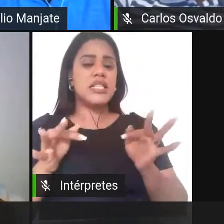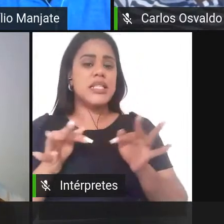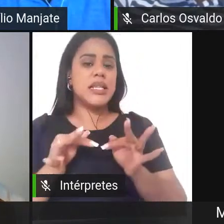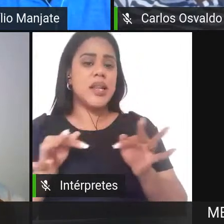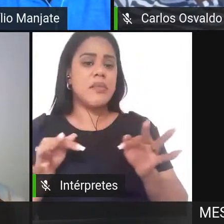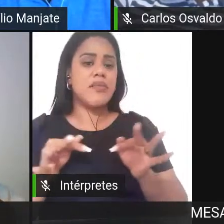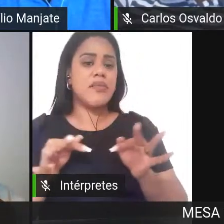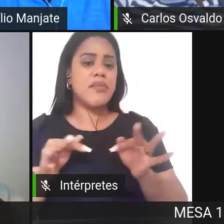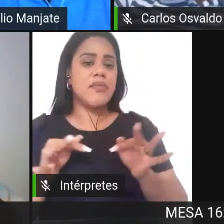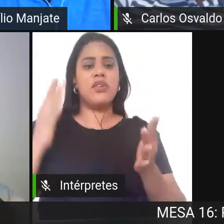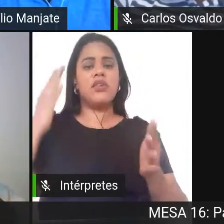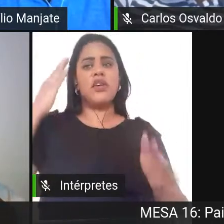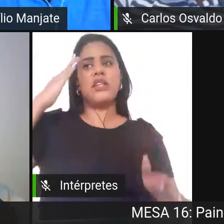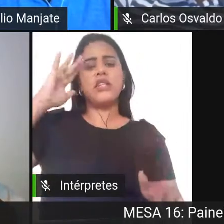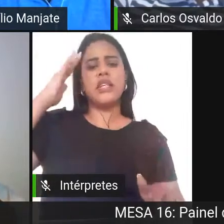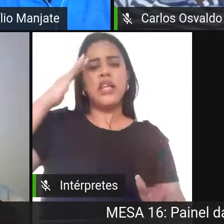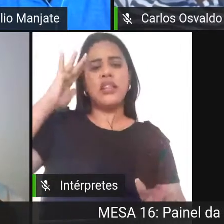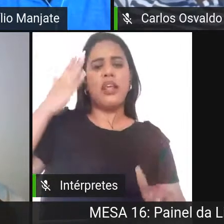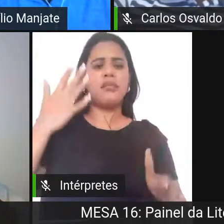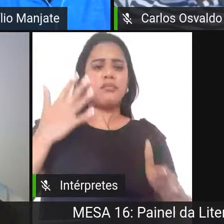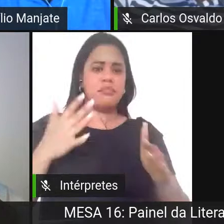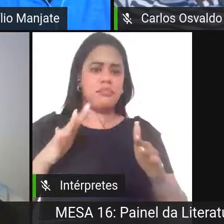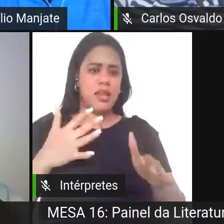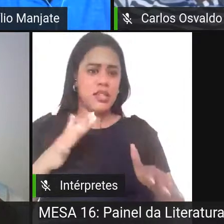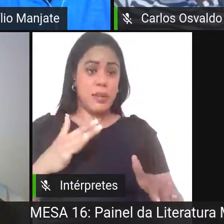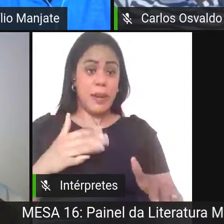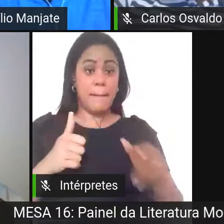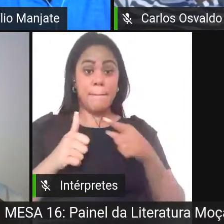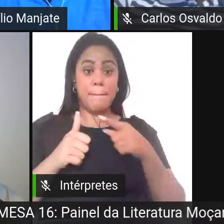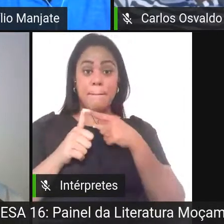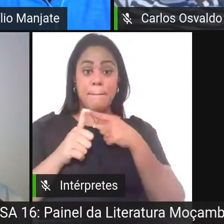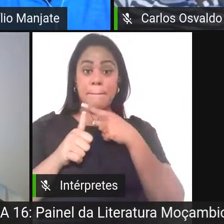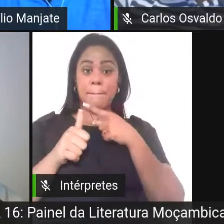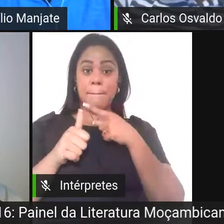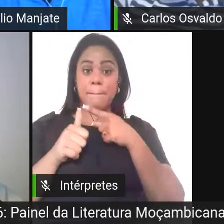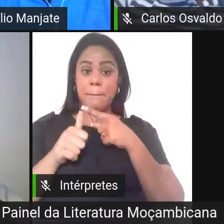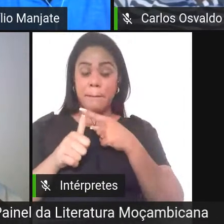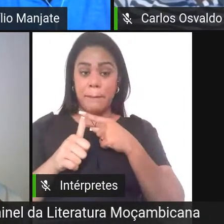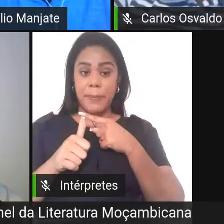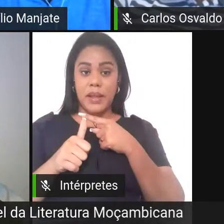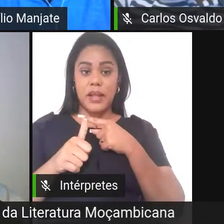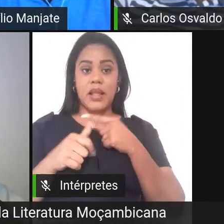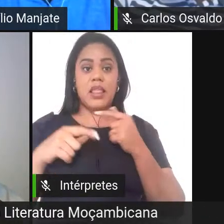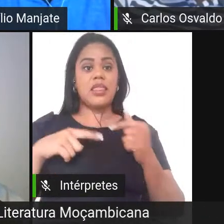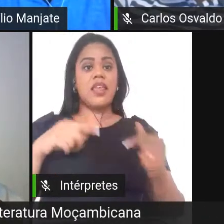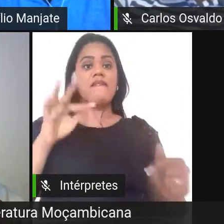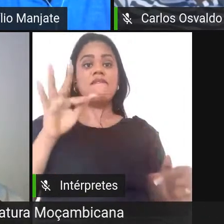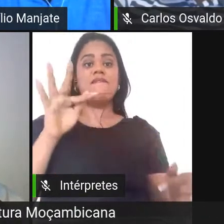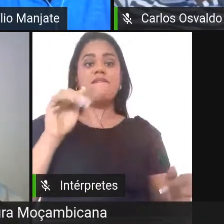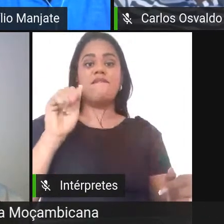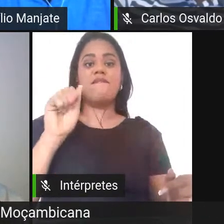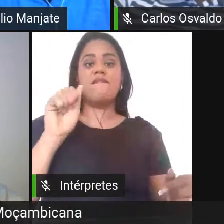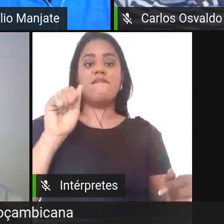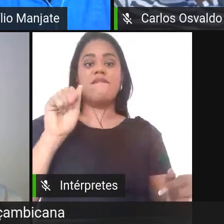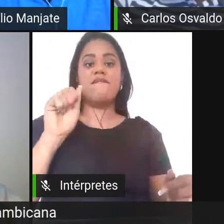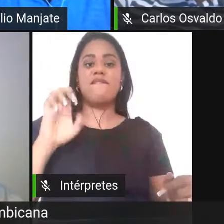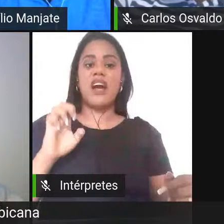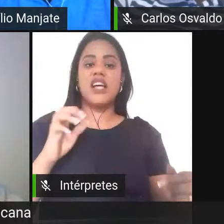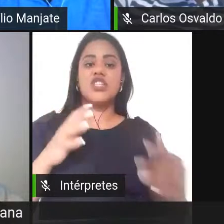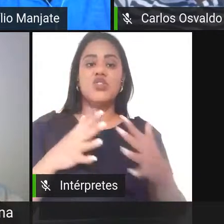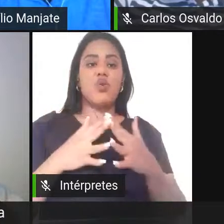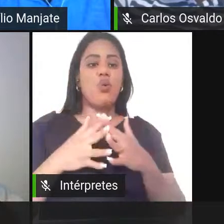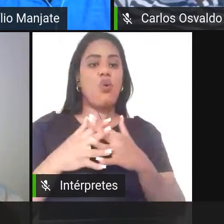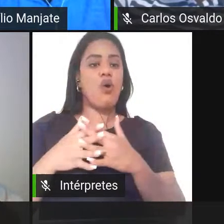eu tenho que dizer que estamos numa fase muito confusa, uma fase distópica, como dizia o